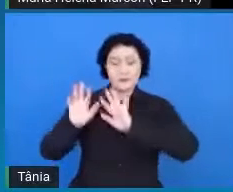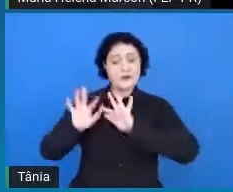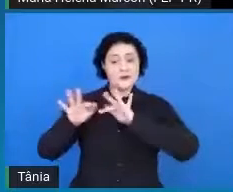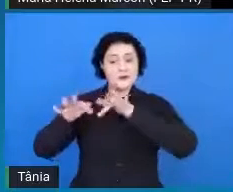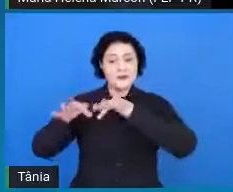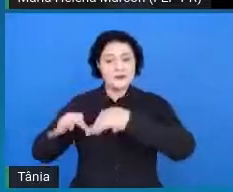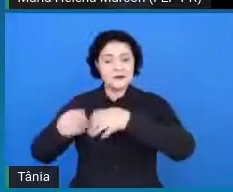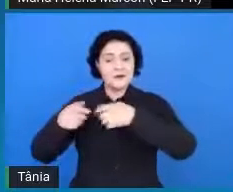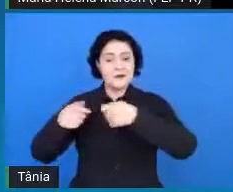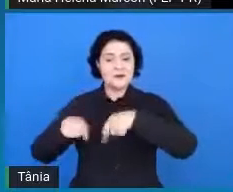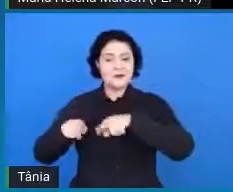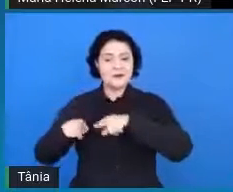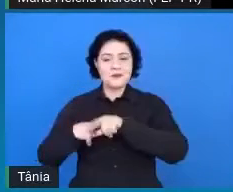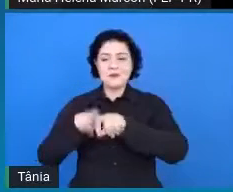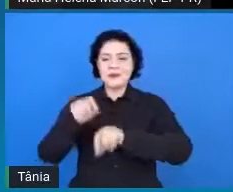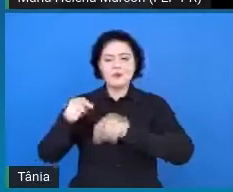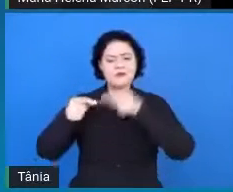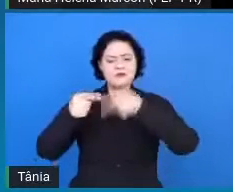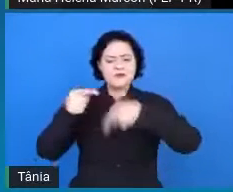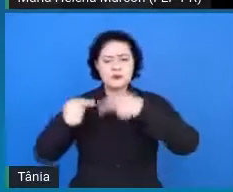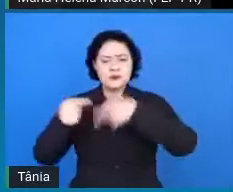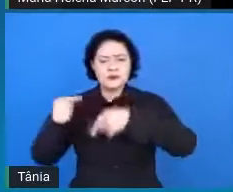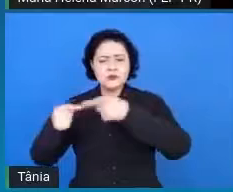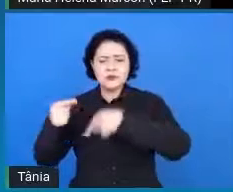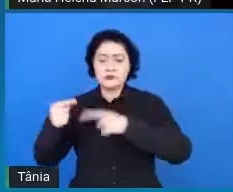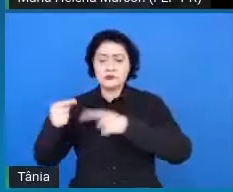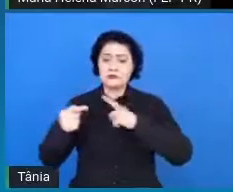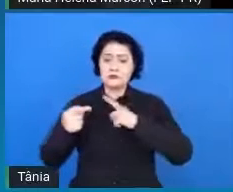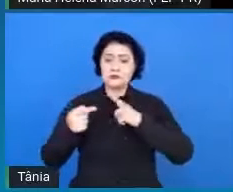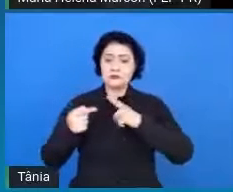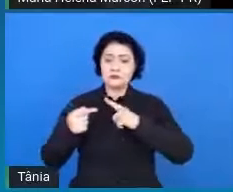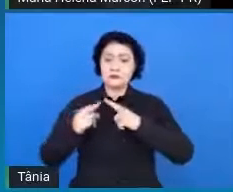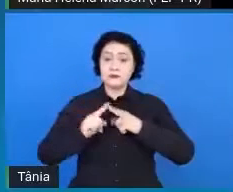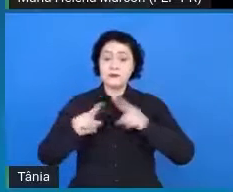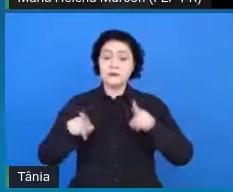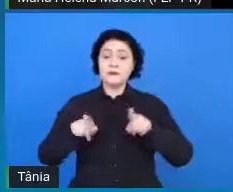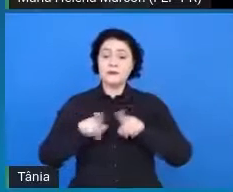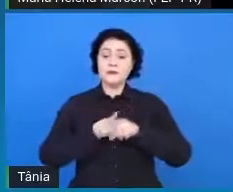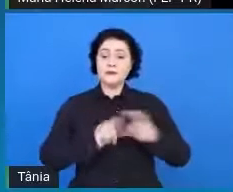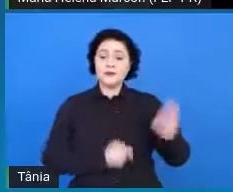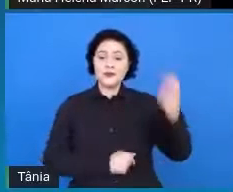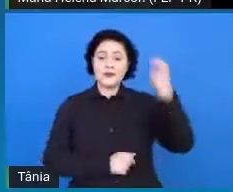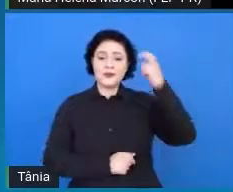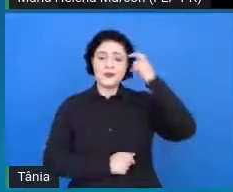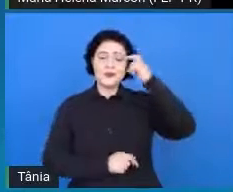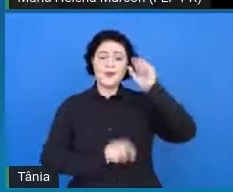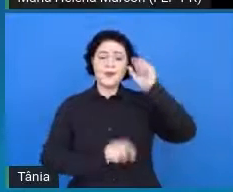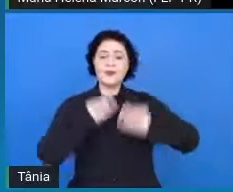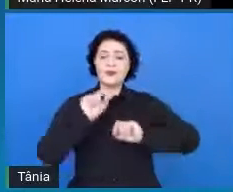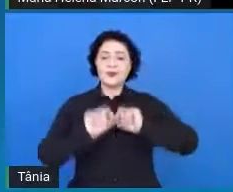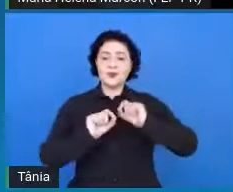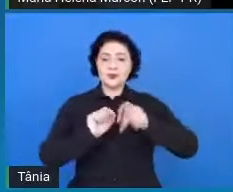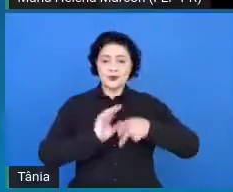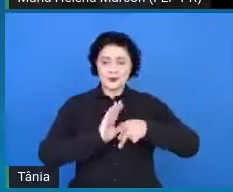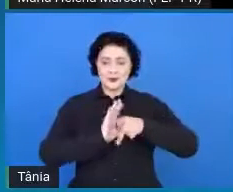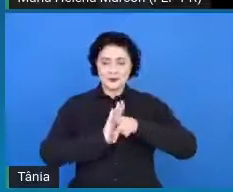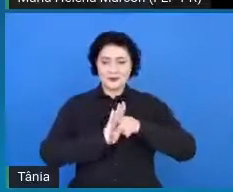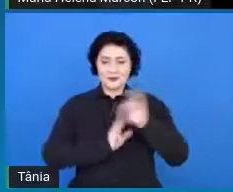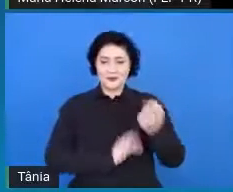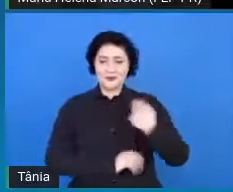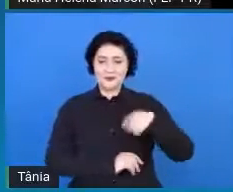identificar aquelas incongruências com a até com a cultura do idioma espanhol